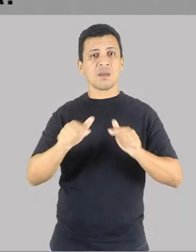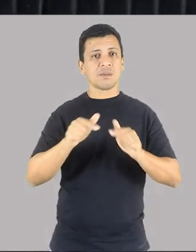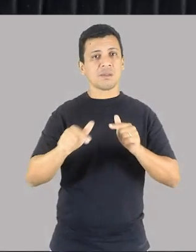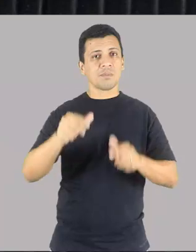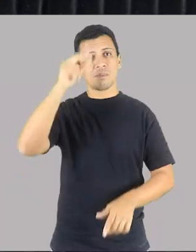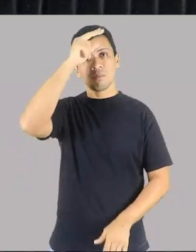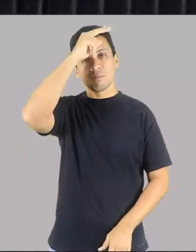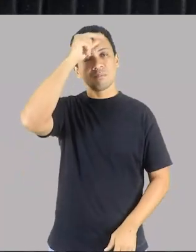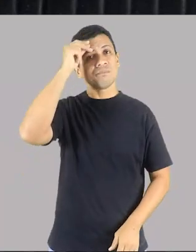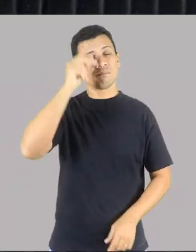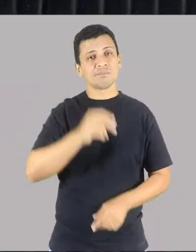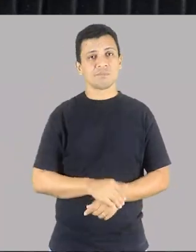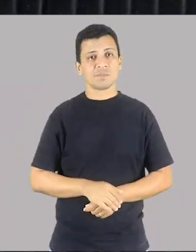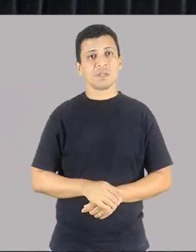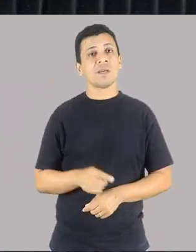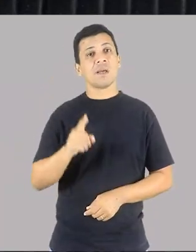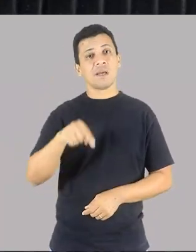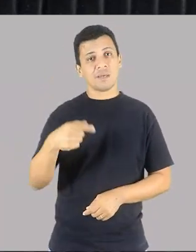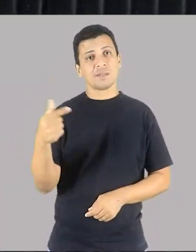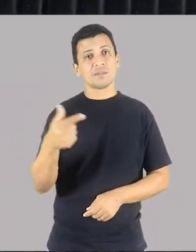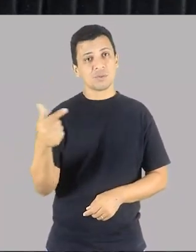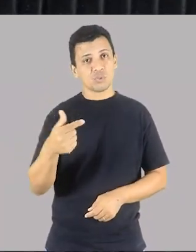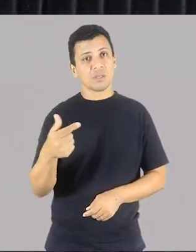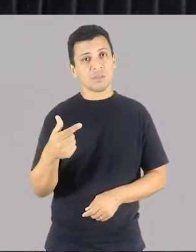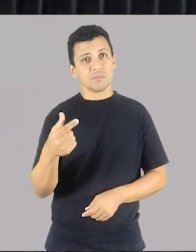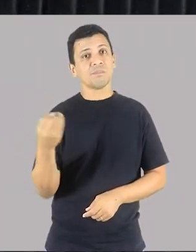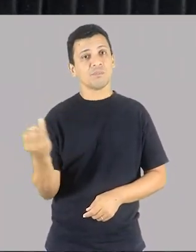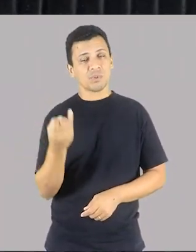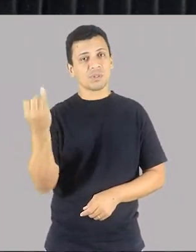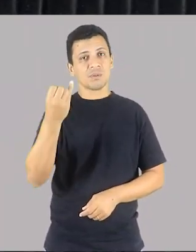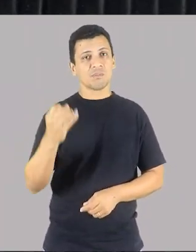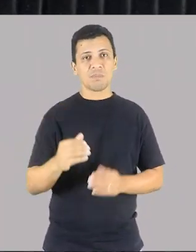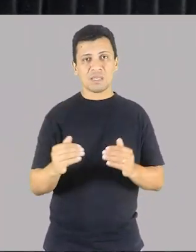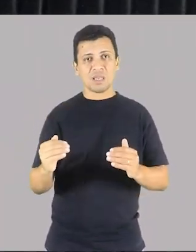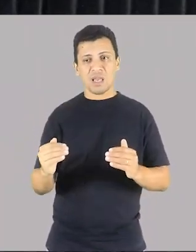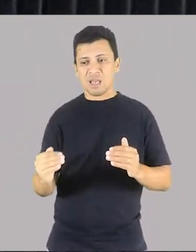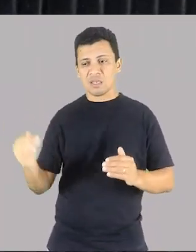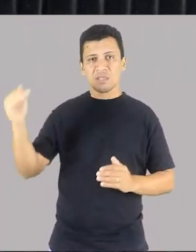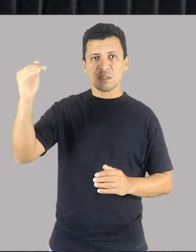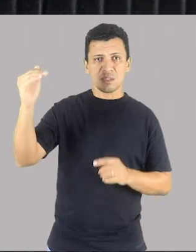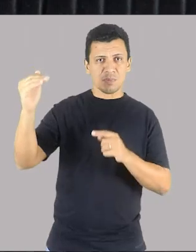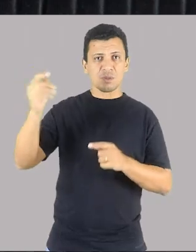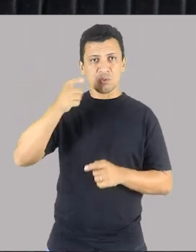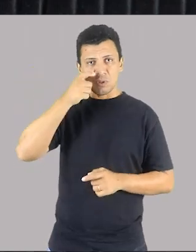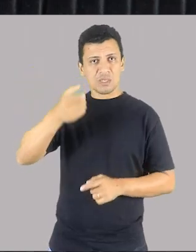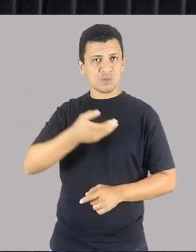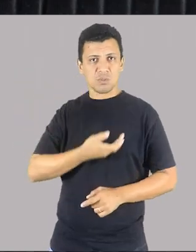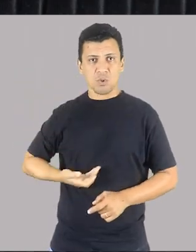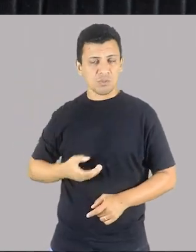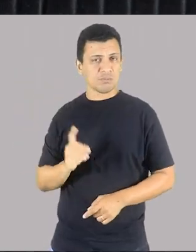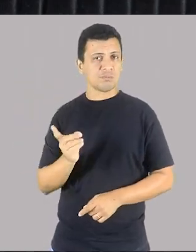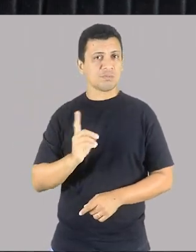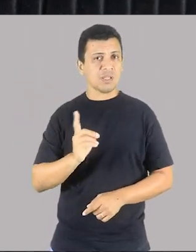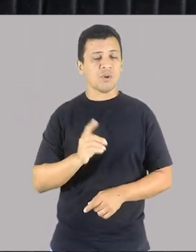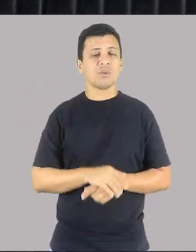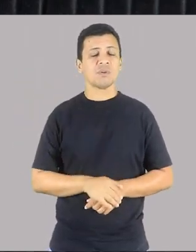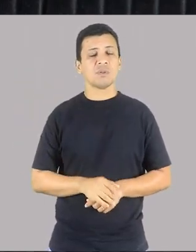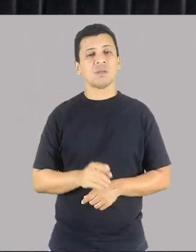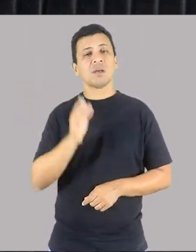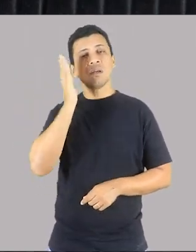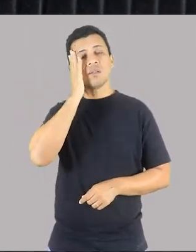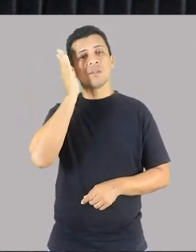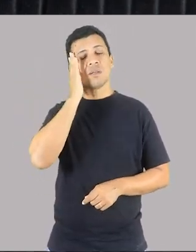secundário. Ele é importante, é claro, mas ele não está acima dos interesses da coletividade. Essa é a compreensão que vai